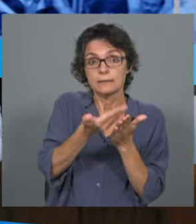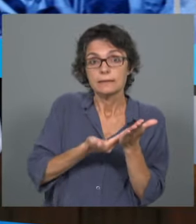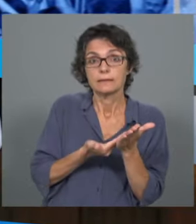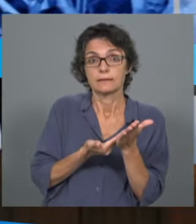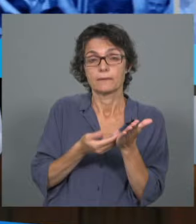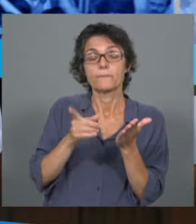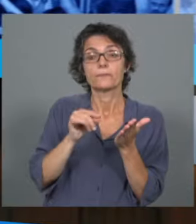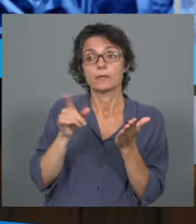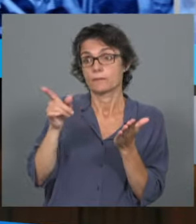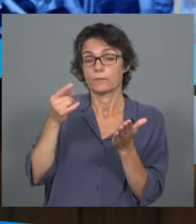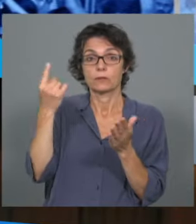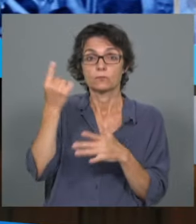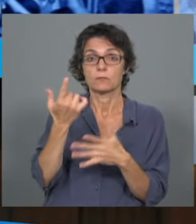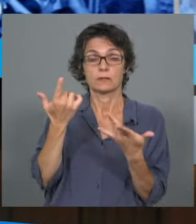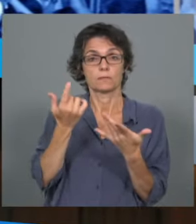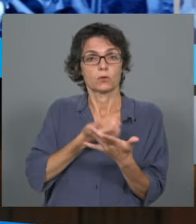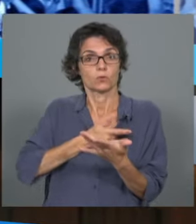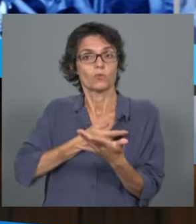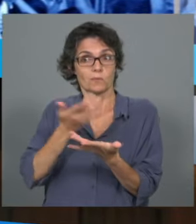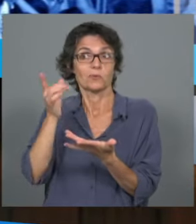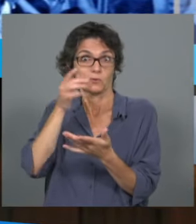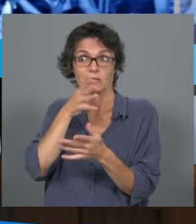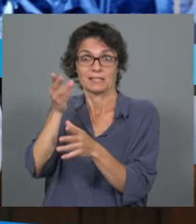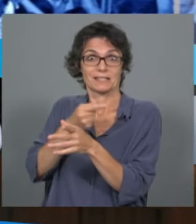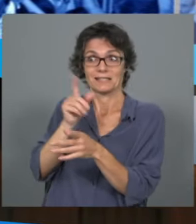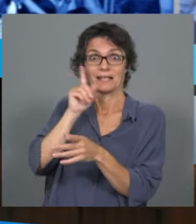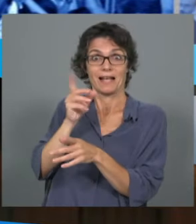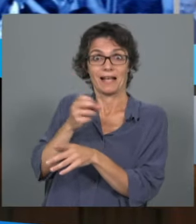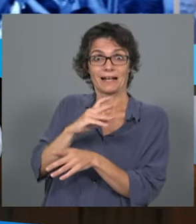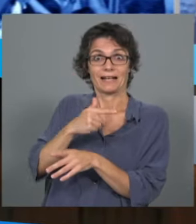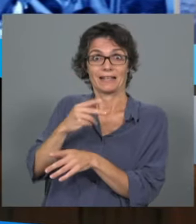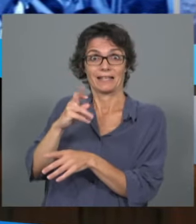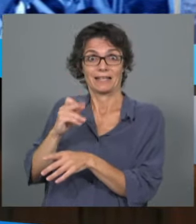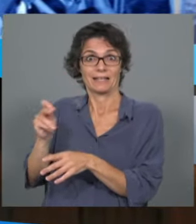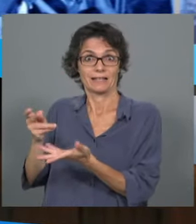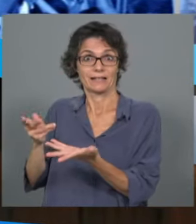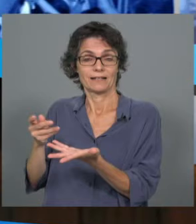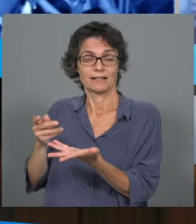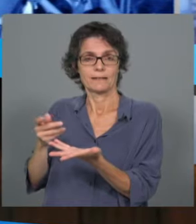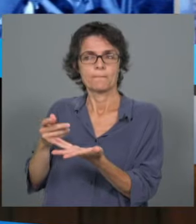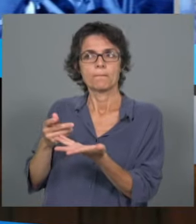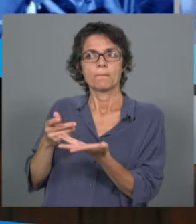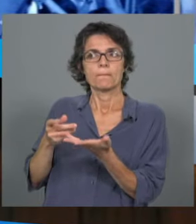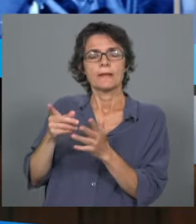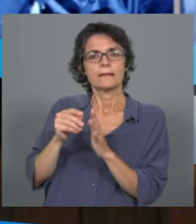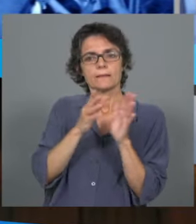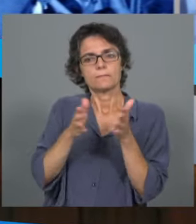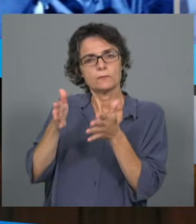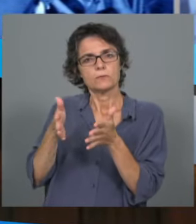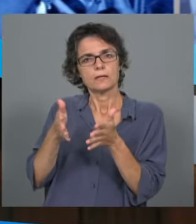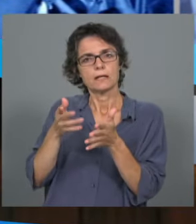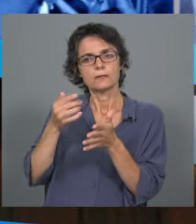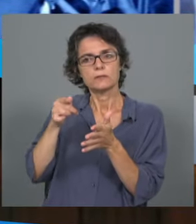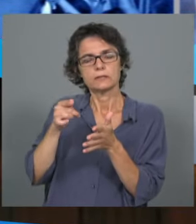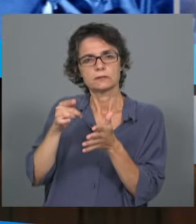Catarina, perceber que isto também tem implicações no modo como eu me relaciono com a criação e as implicações que isso tem para a vida dos meus irmãos